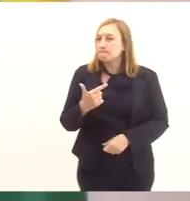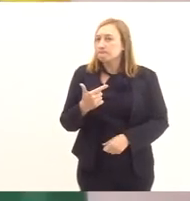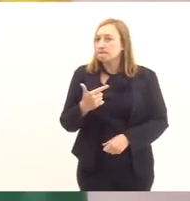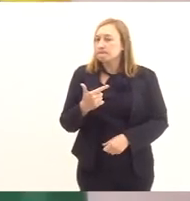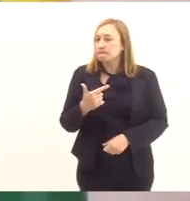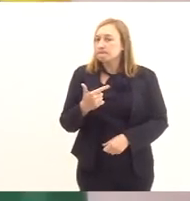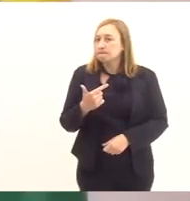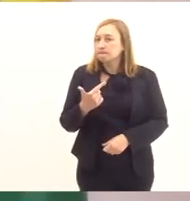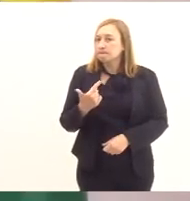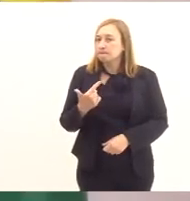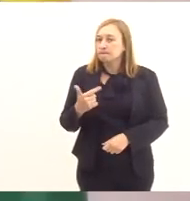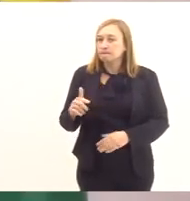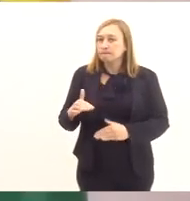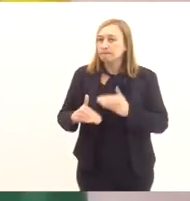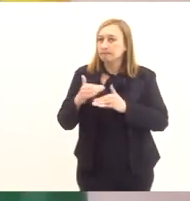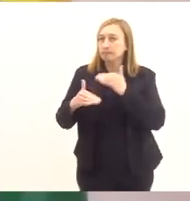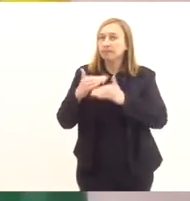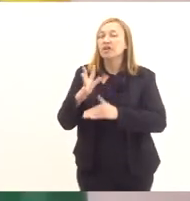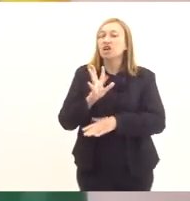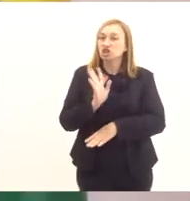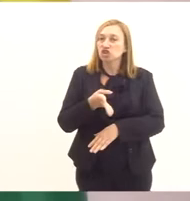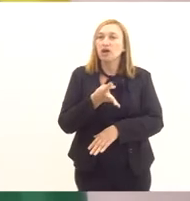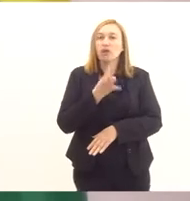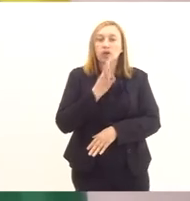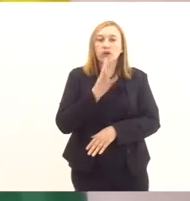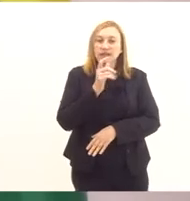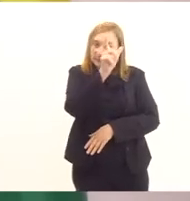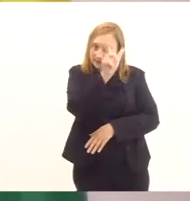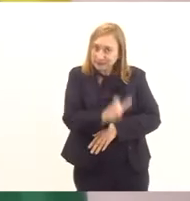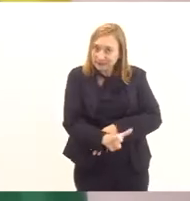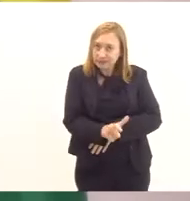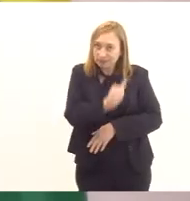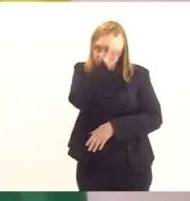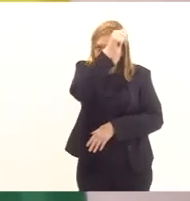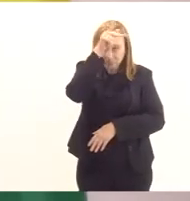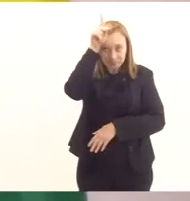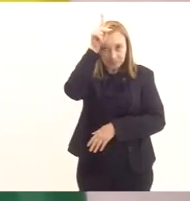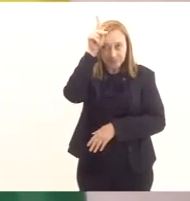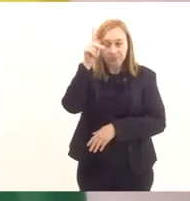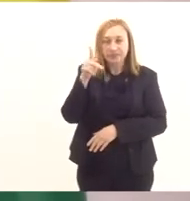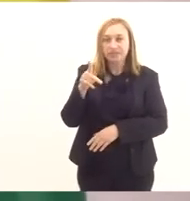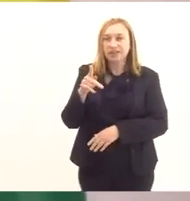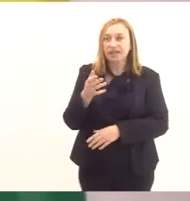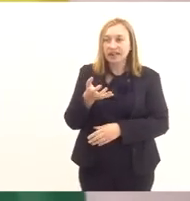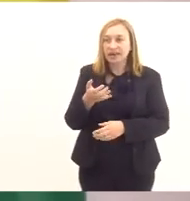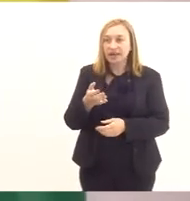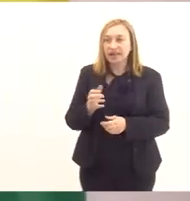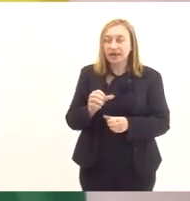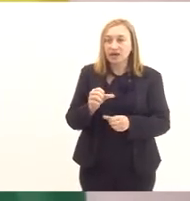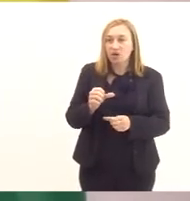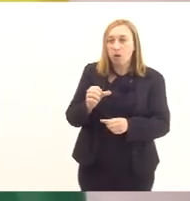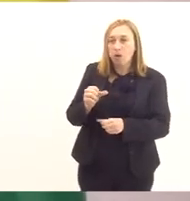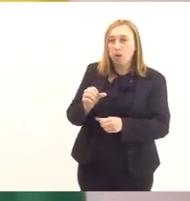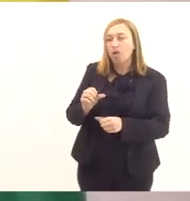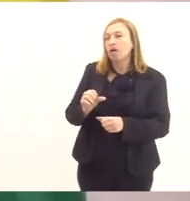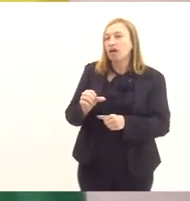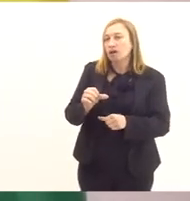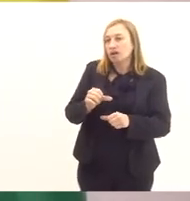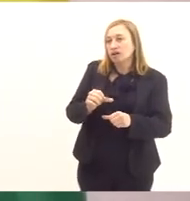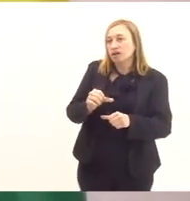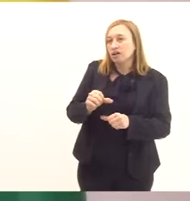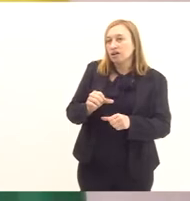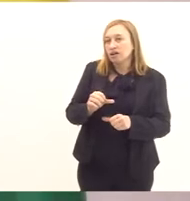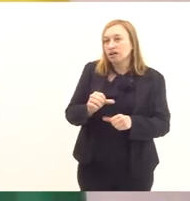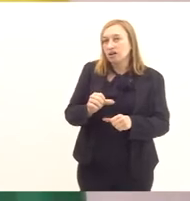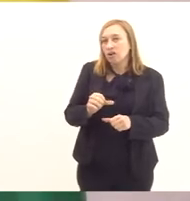Porque Já conhecendo a postura do prefeito primeiro de tentar nos ludibriar porque toda vez